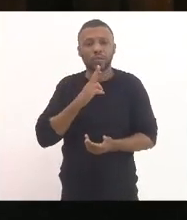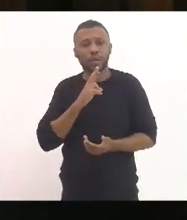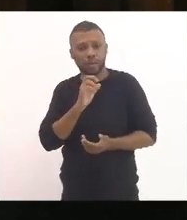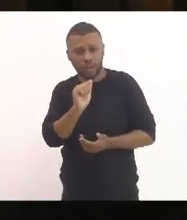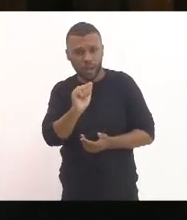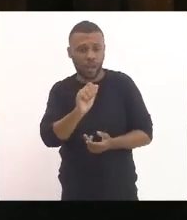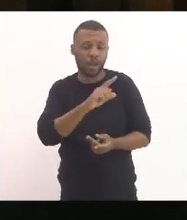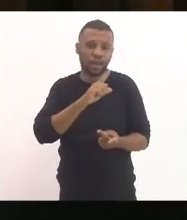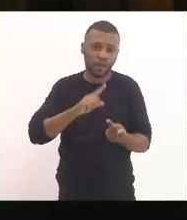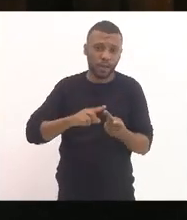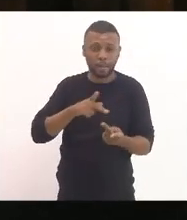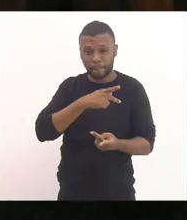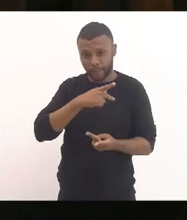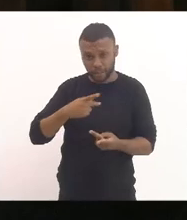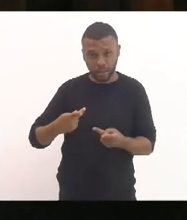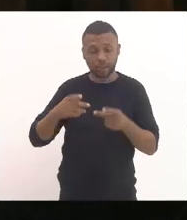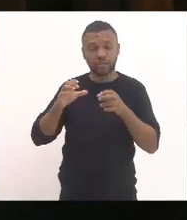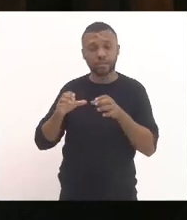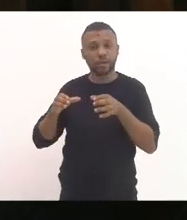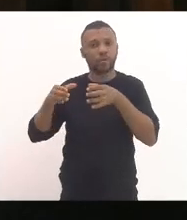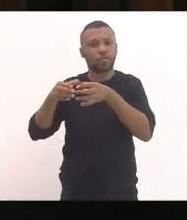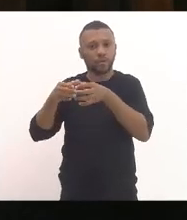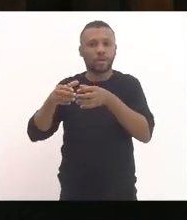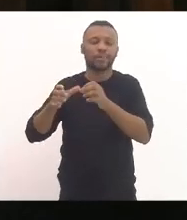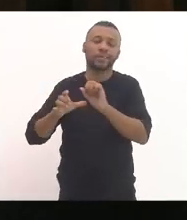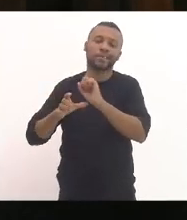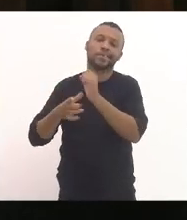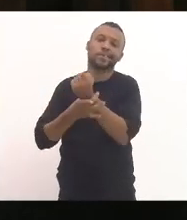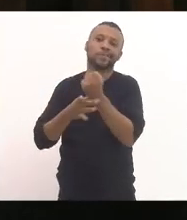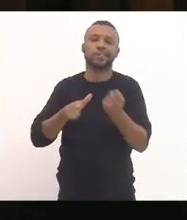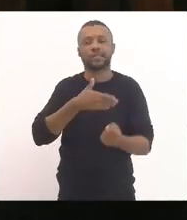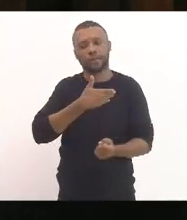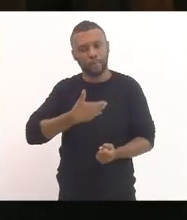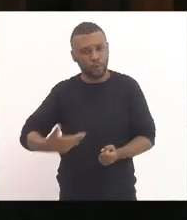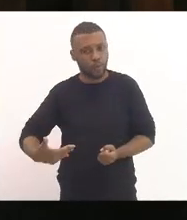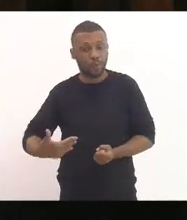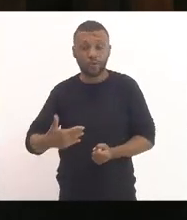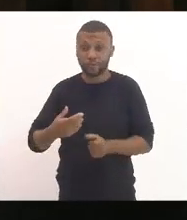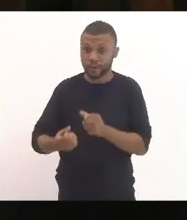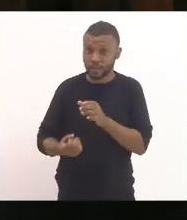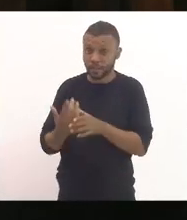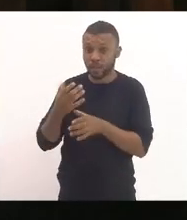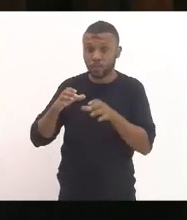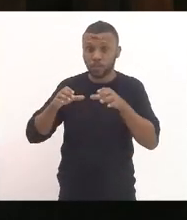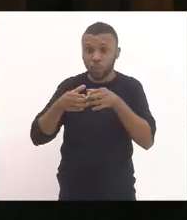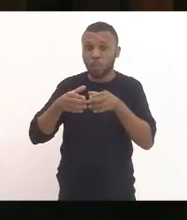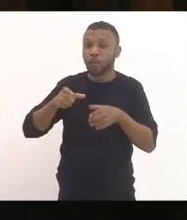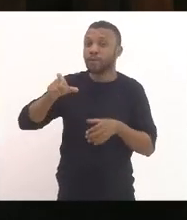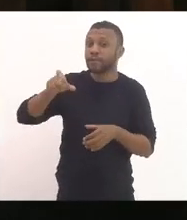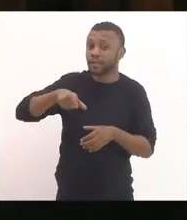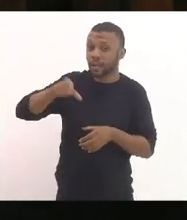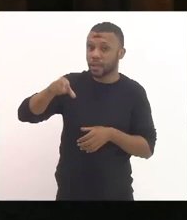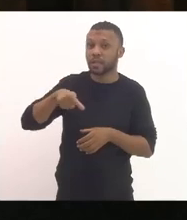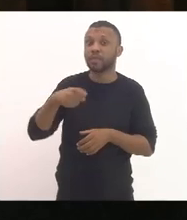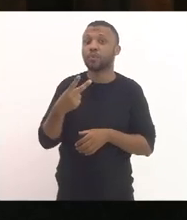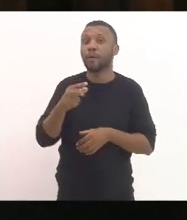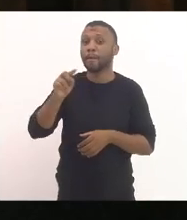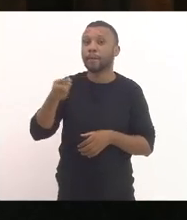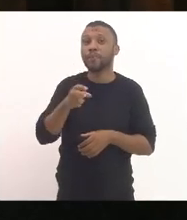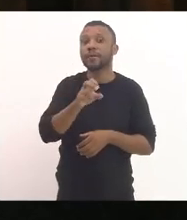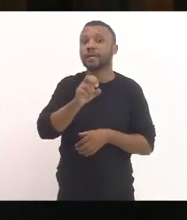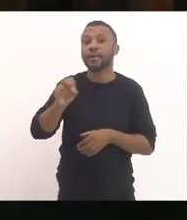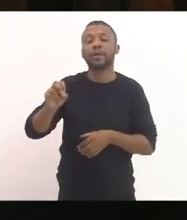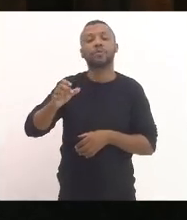o meu presidente da Comissão de Segurança Pública foi feito um grupo de telegram com 2.500